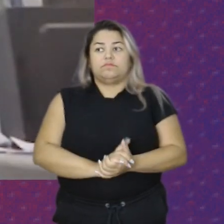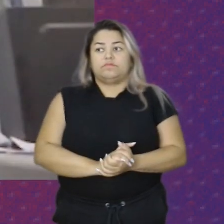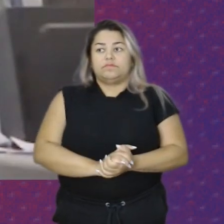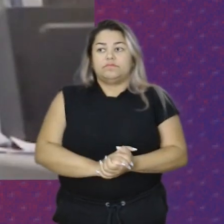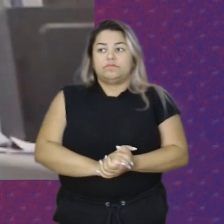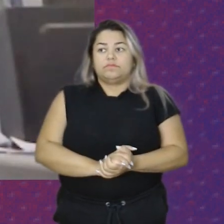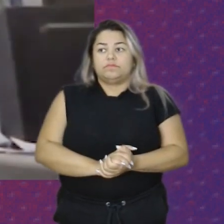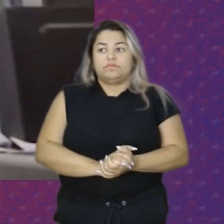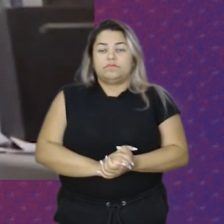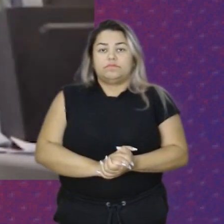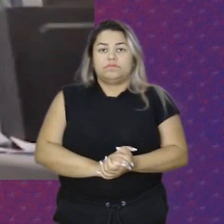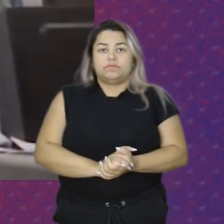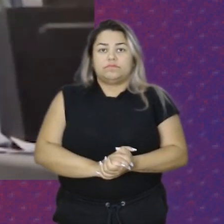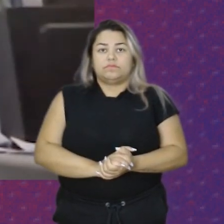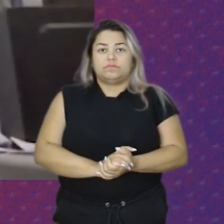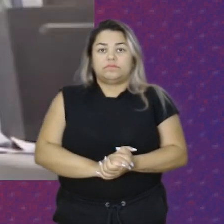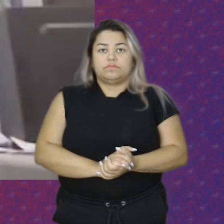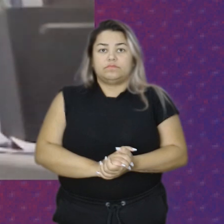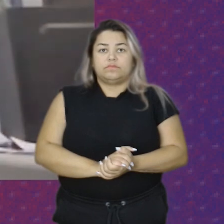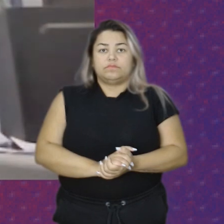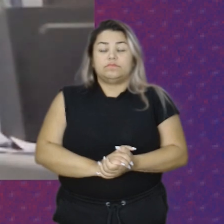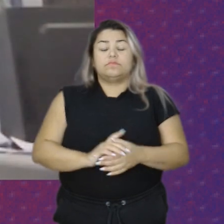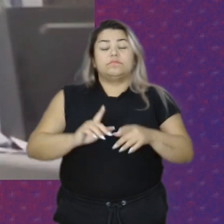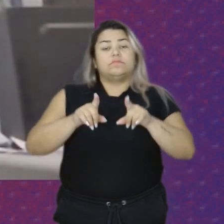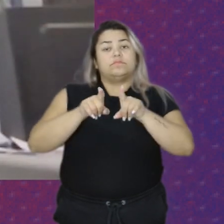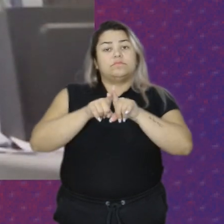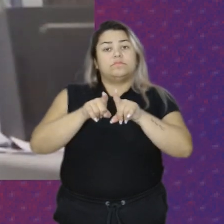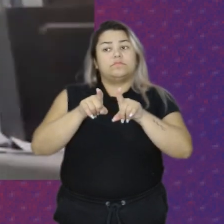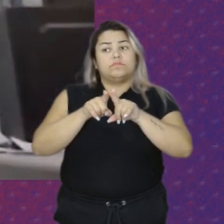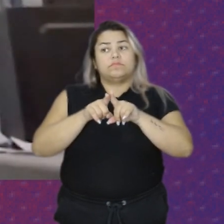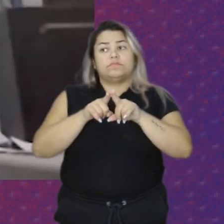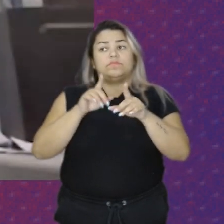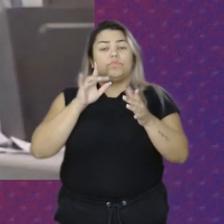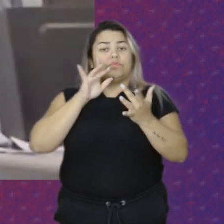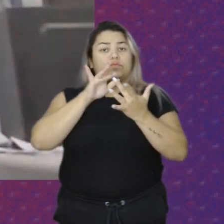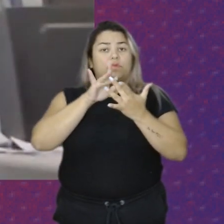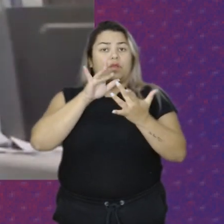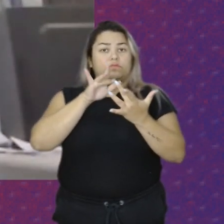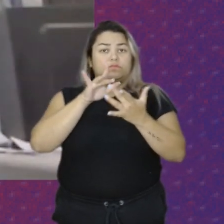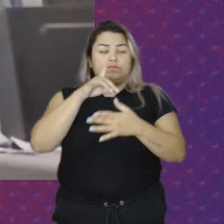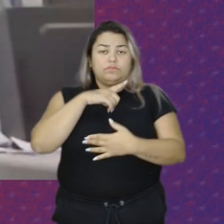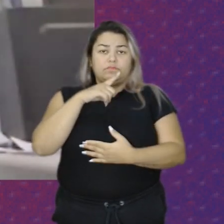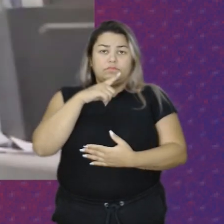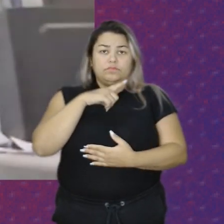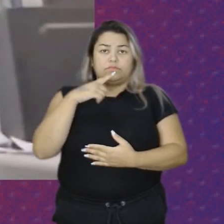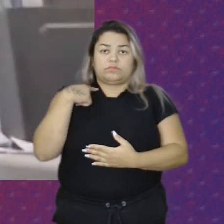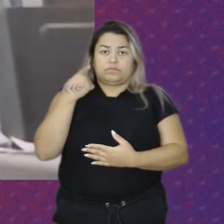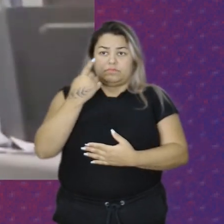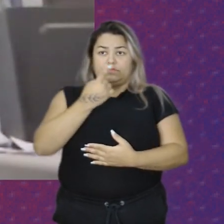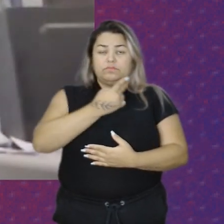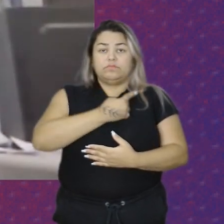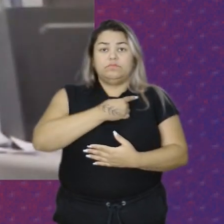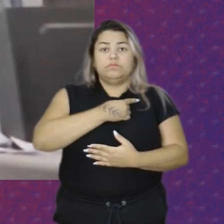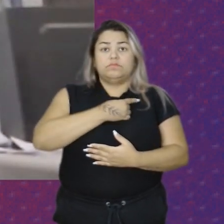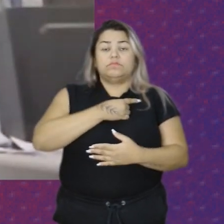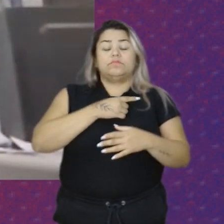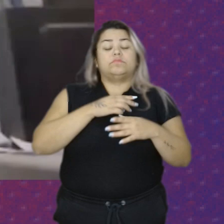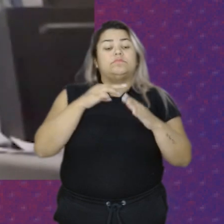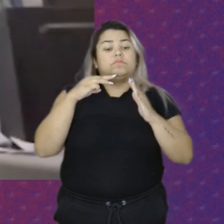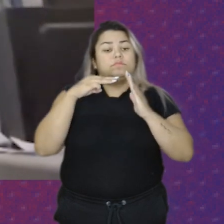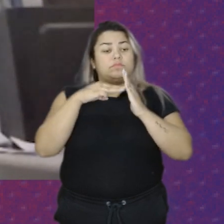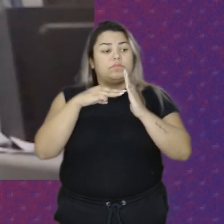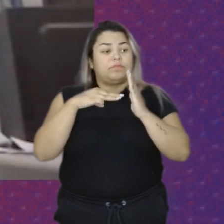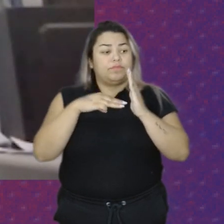né, de ter seu entretenimento. Foi o primeiro contato que nós tivemos com a tecnologia